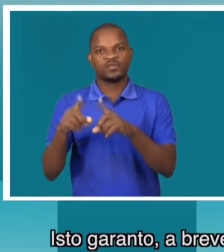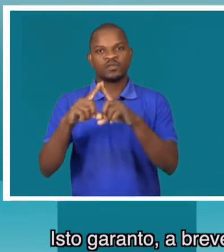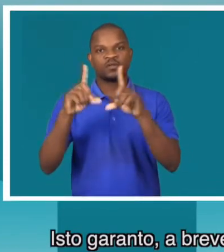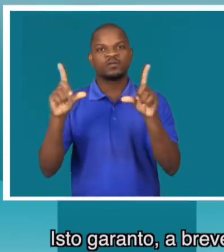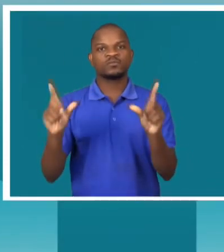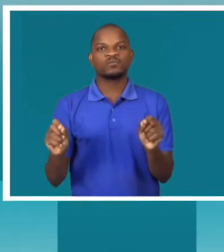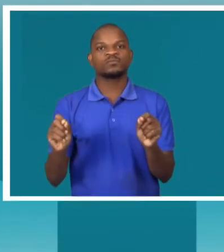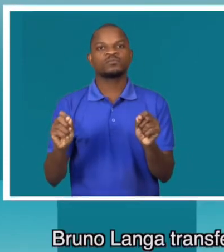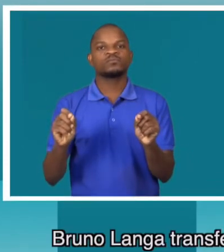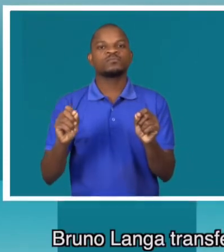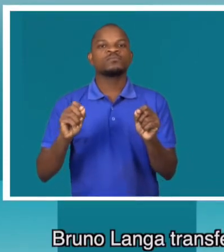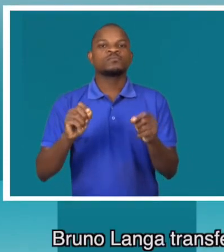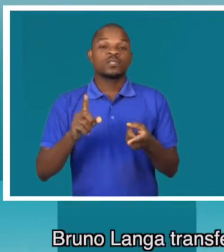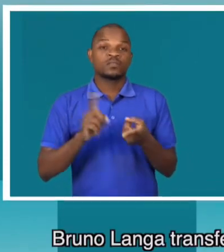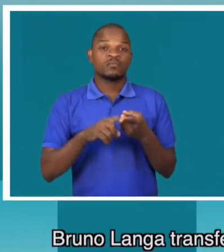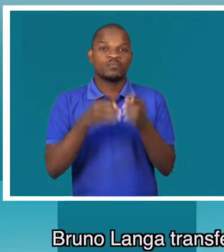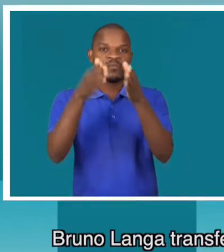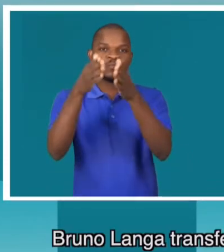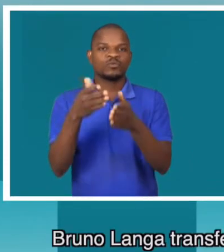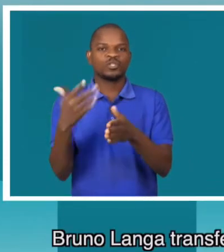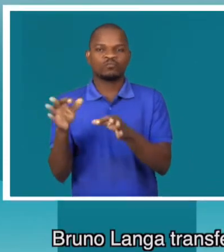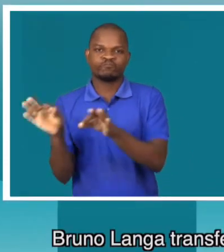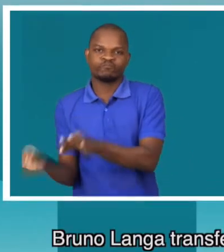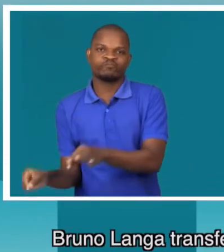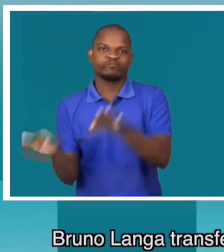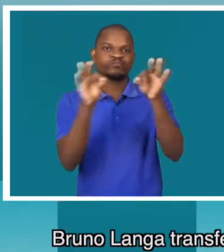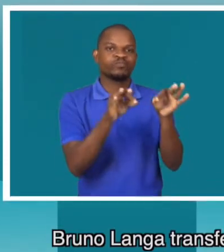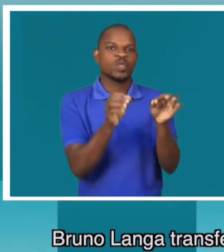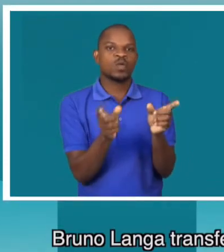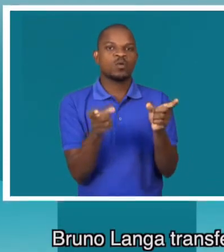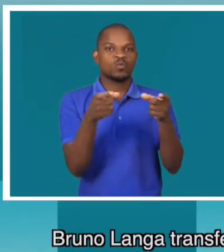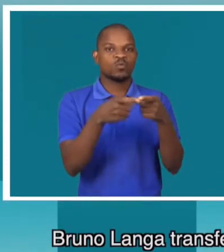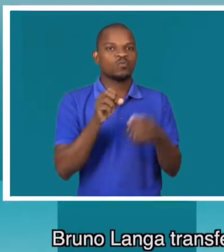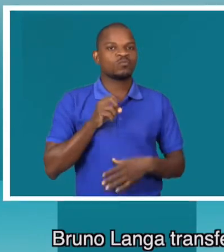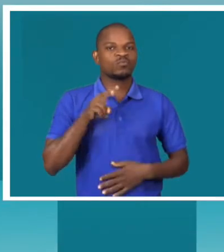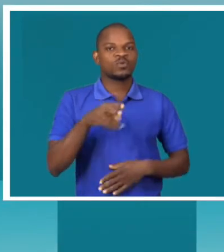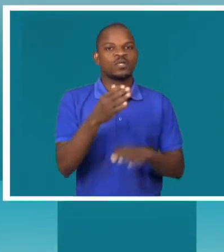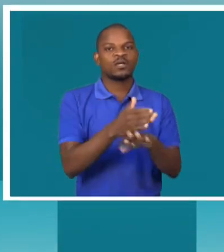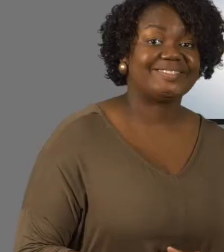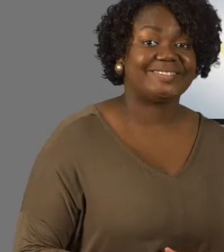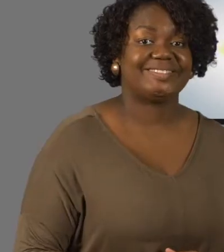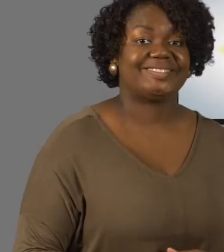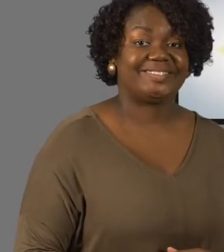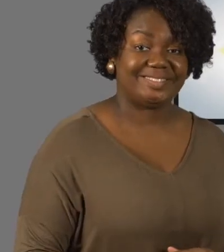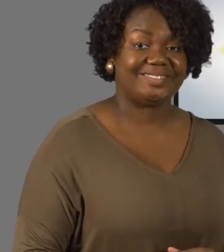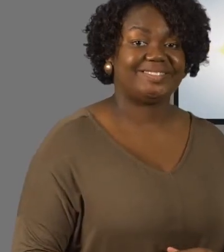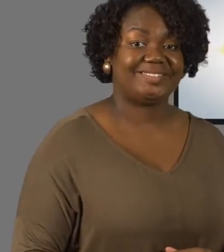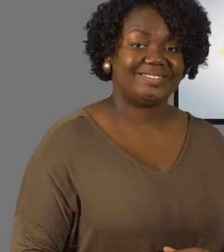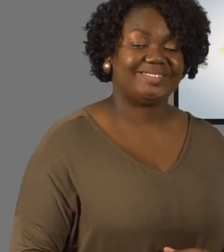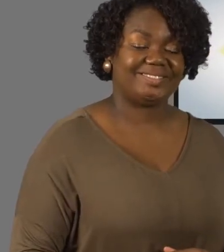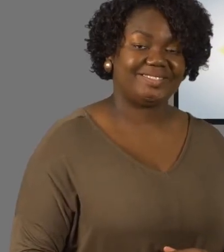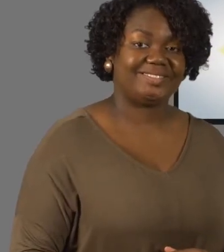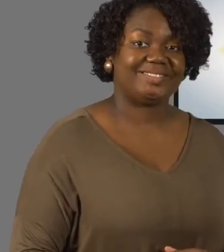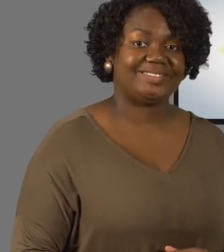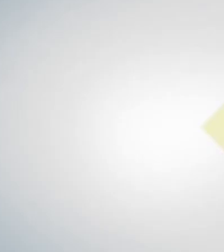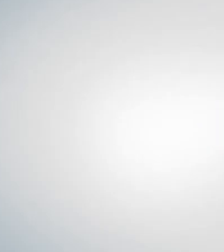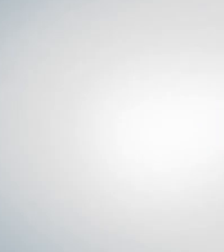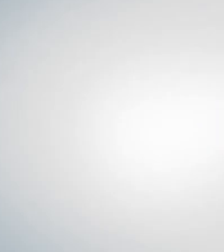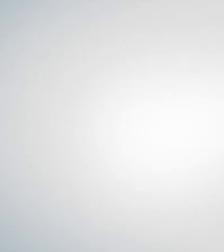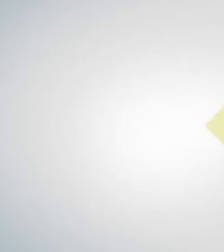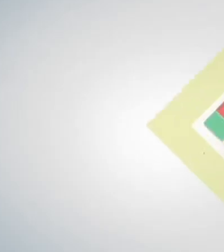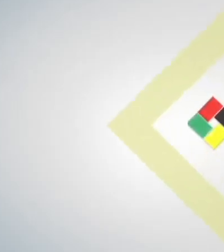Portugal. Bruno Langa transferiu-se para o clube português em 2018. Vamos a mais uma pausa. Até já.